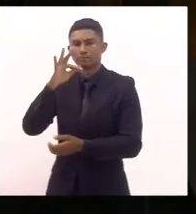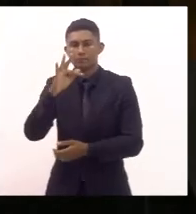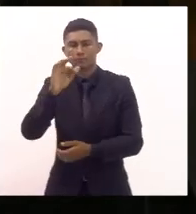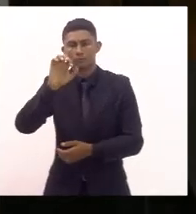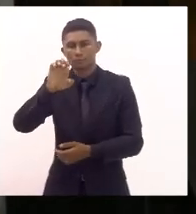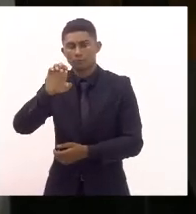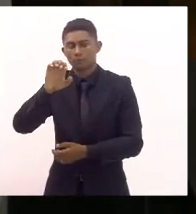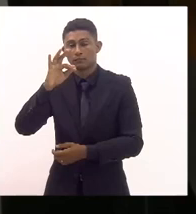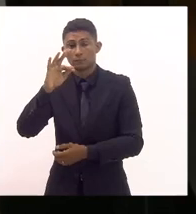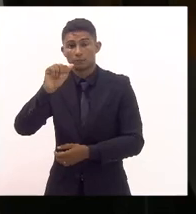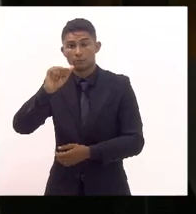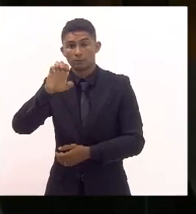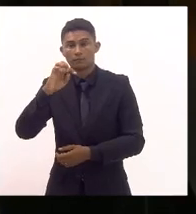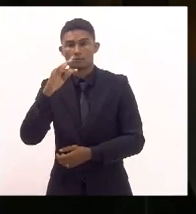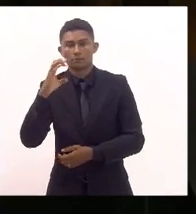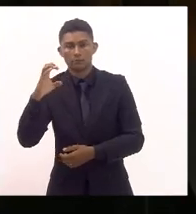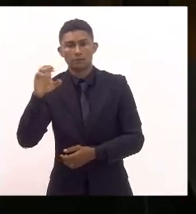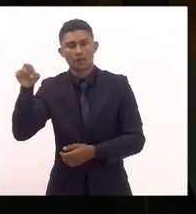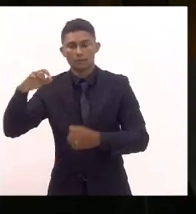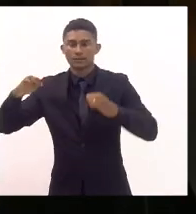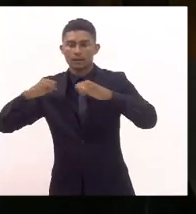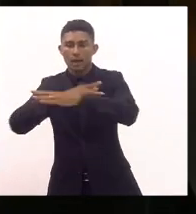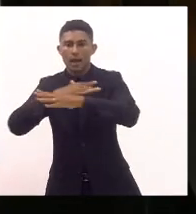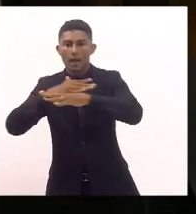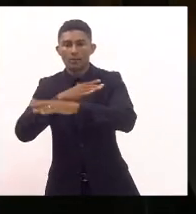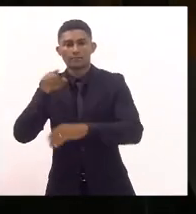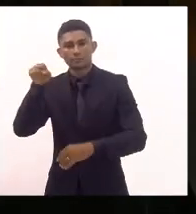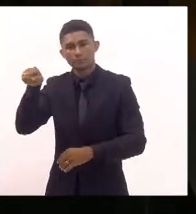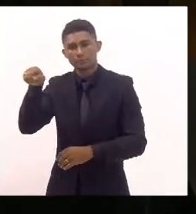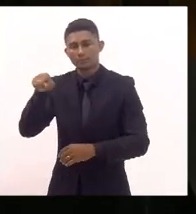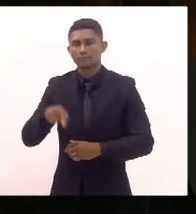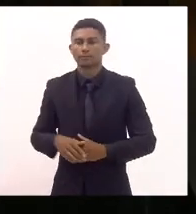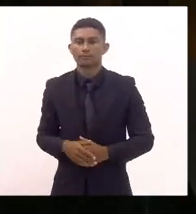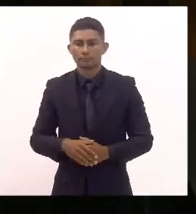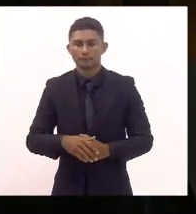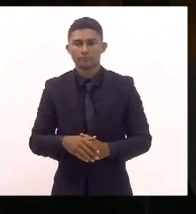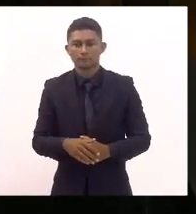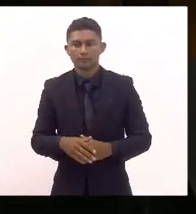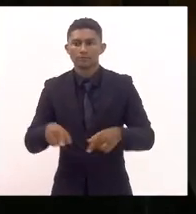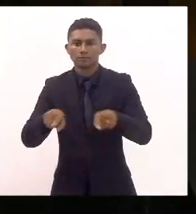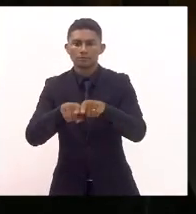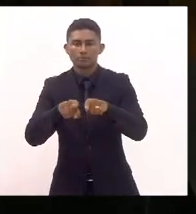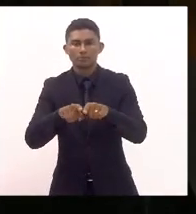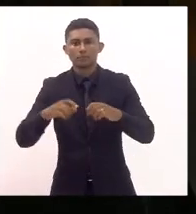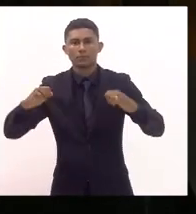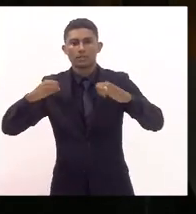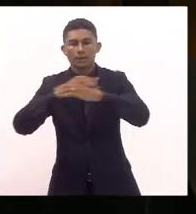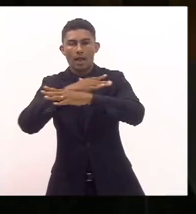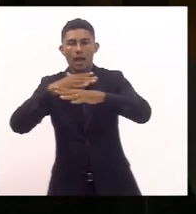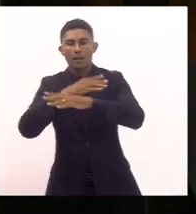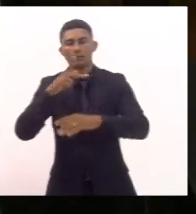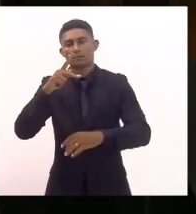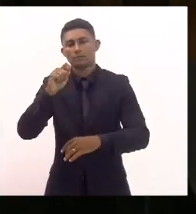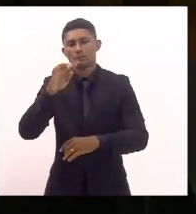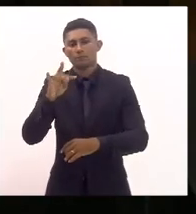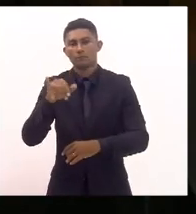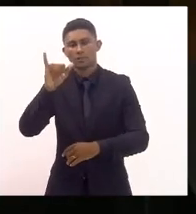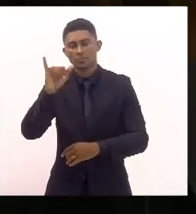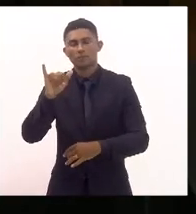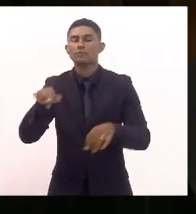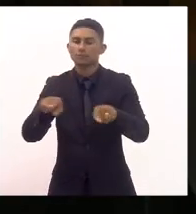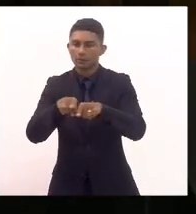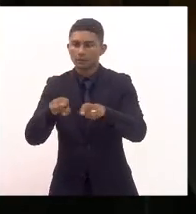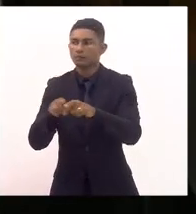implantar né a Faetec de São José do Vale do Rio Preto e lá em Paty do Alferes também implantar